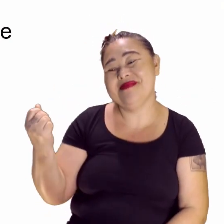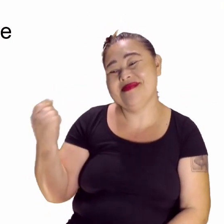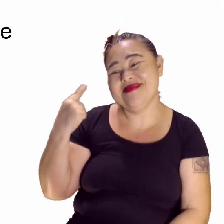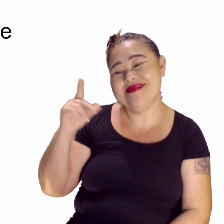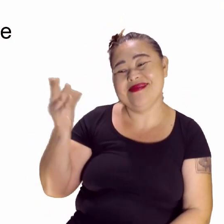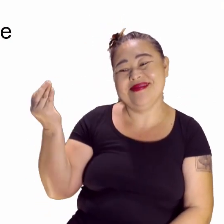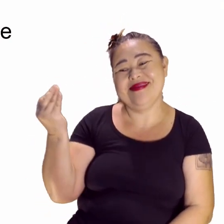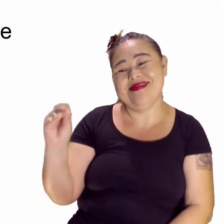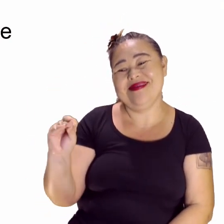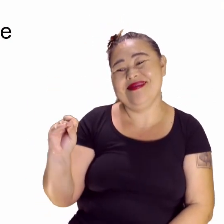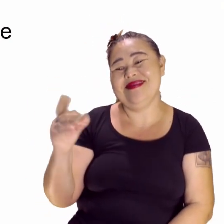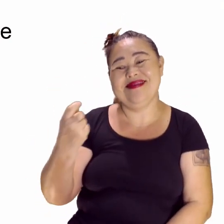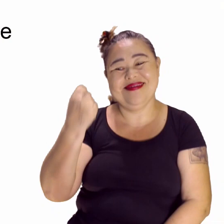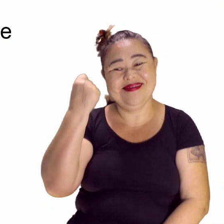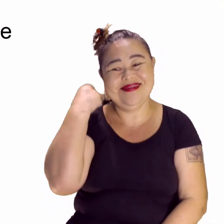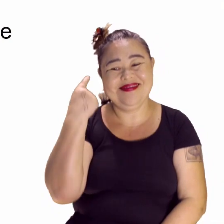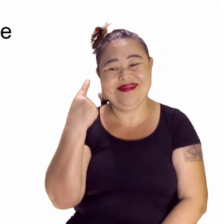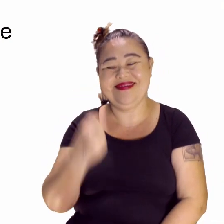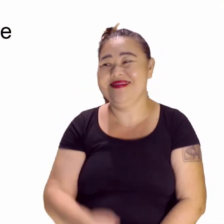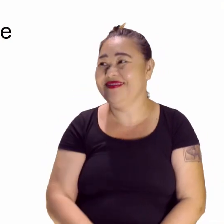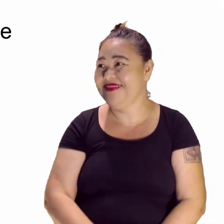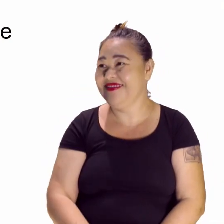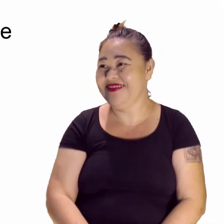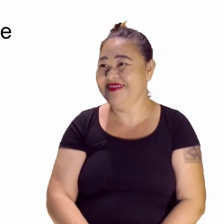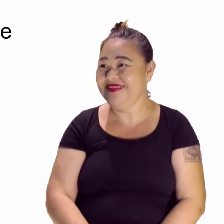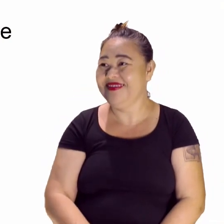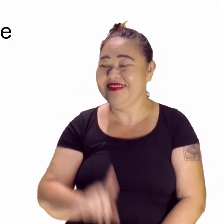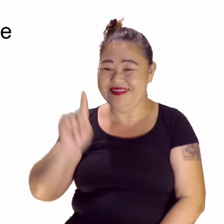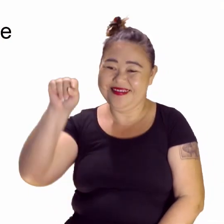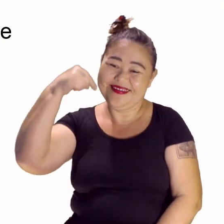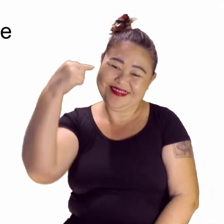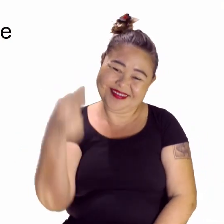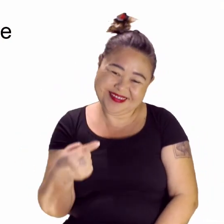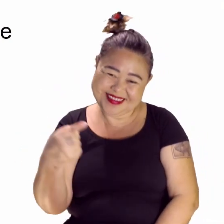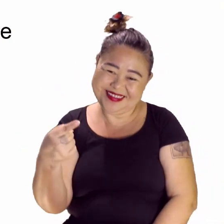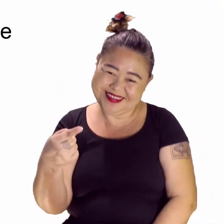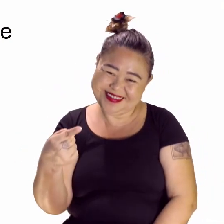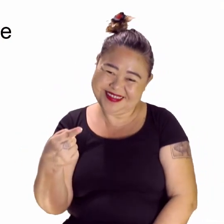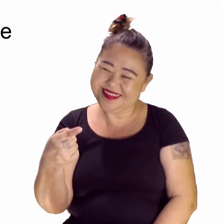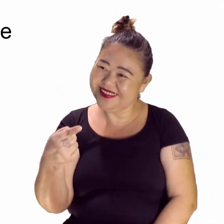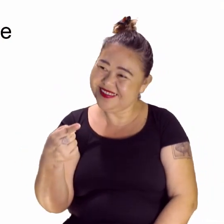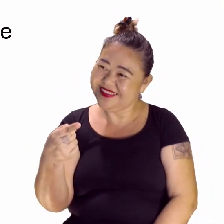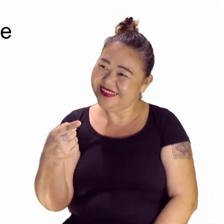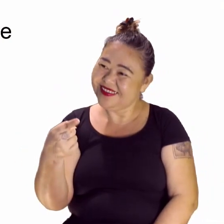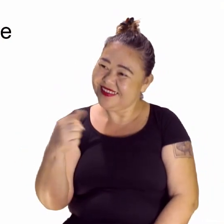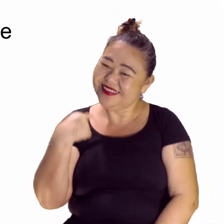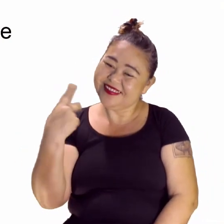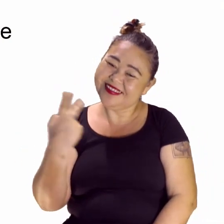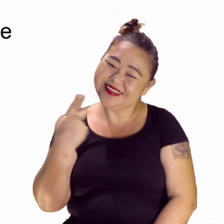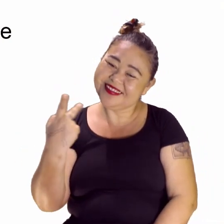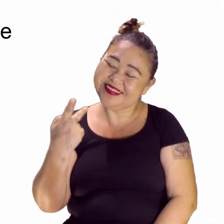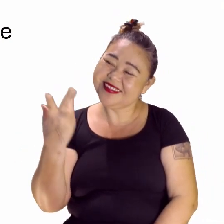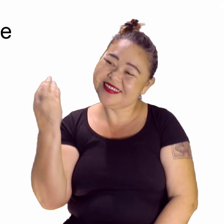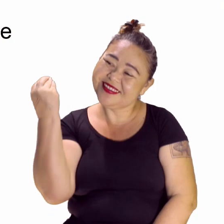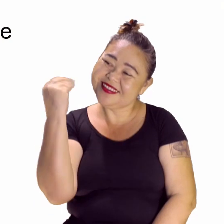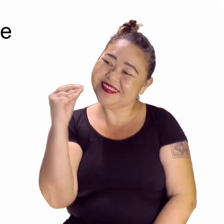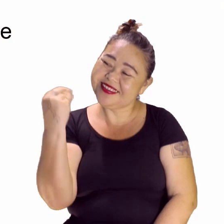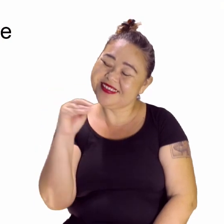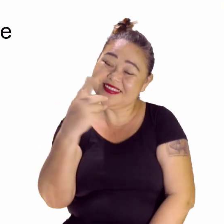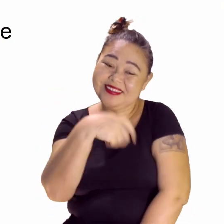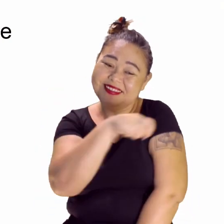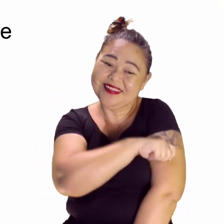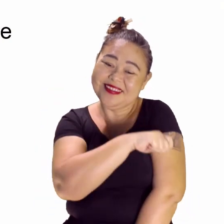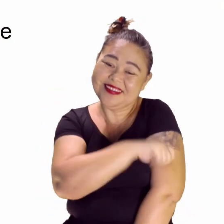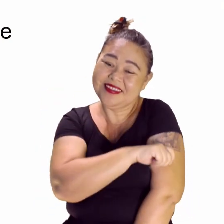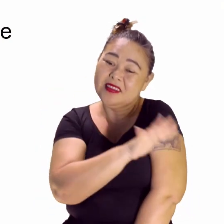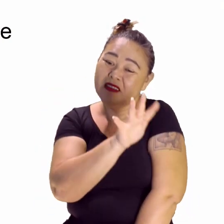essa colocação. É um absurdo. Tá? Veja se na próxima vez a gente não coloca isso aí, porque o nosso